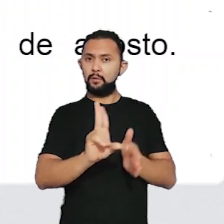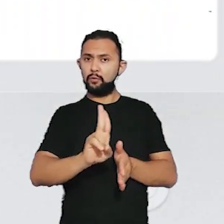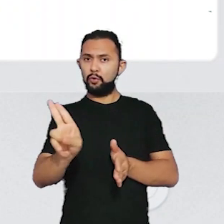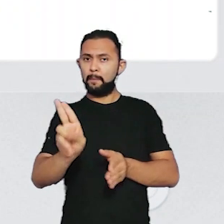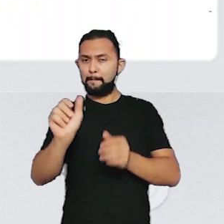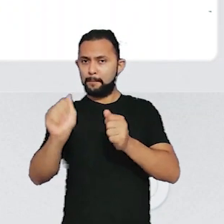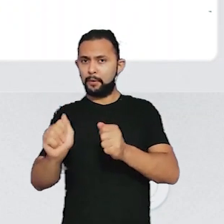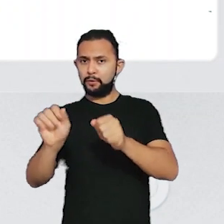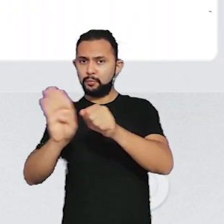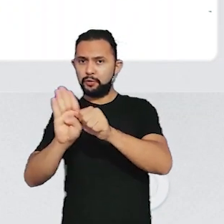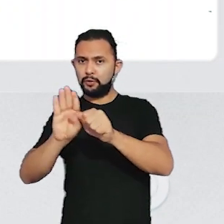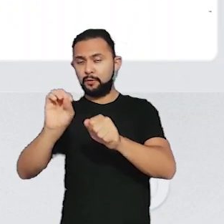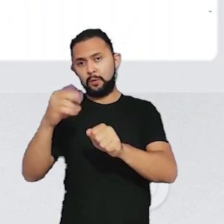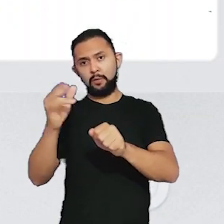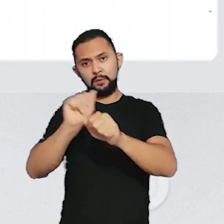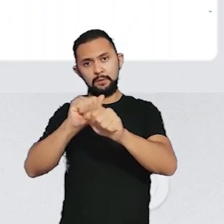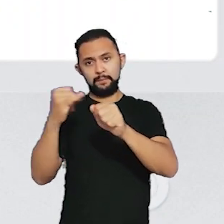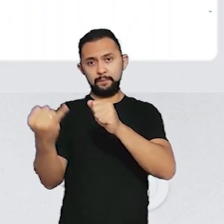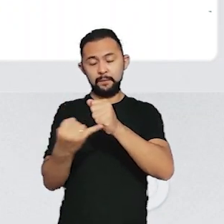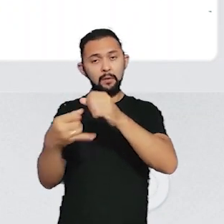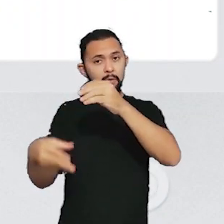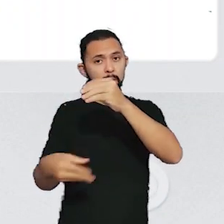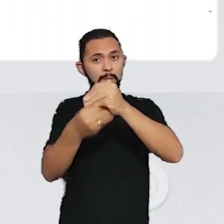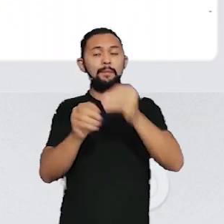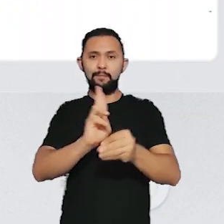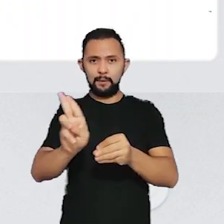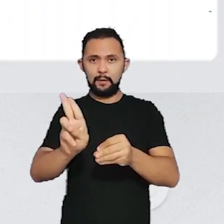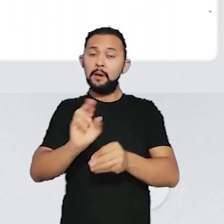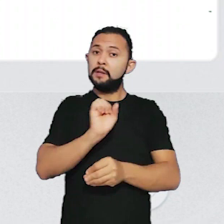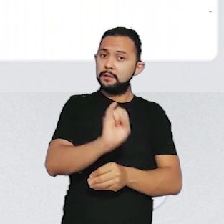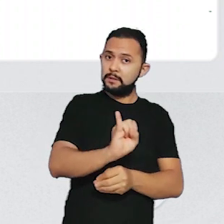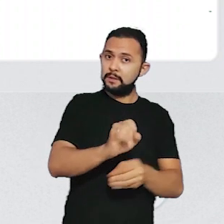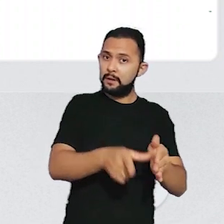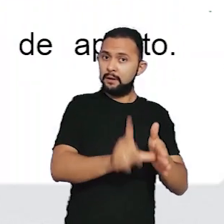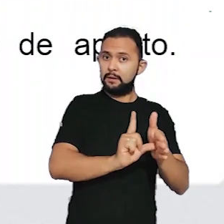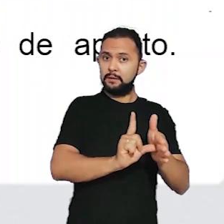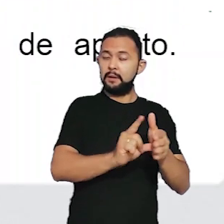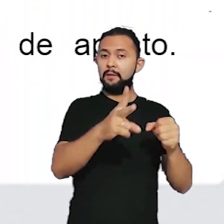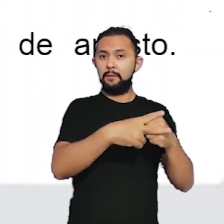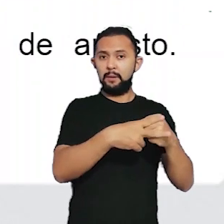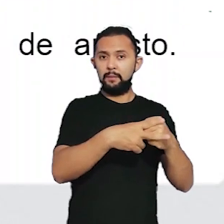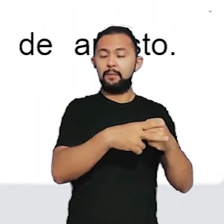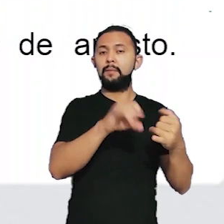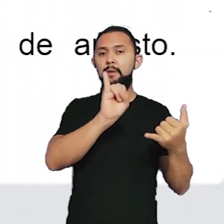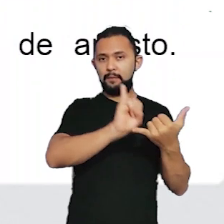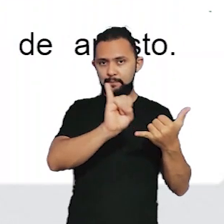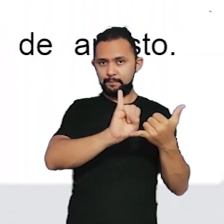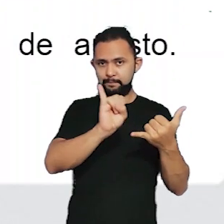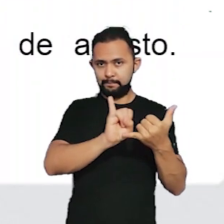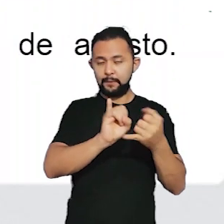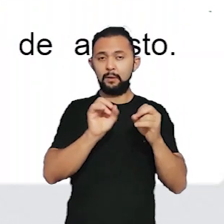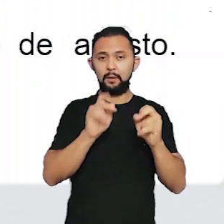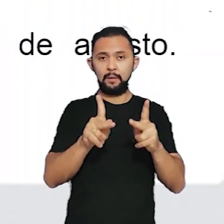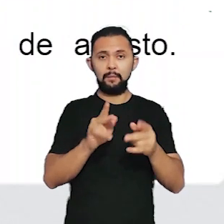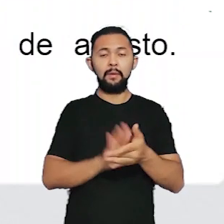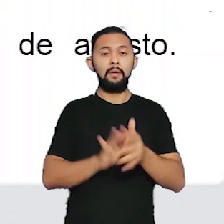nome pode ser o substantivo ou o adjetivo, complemento nominal. Se for verbo, objeto indireto.